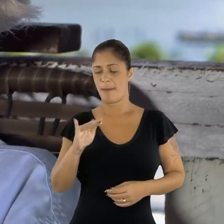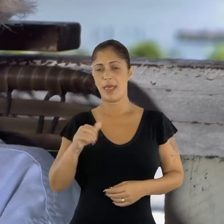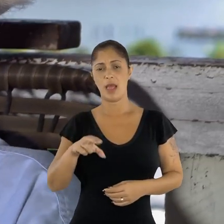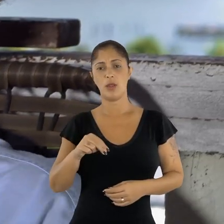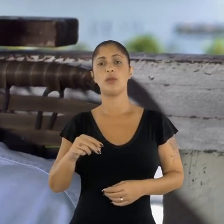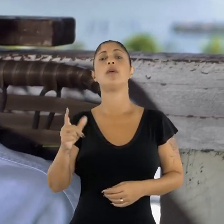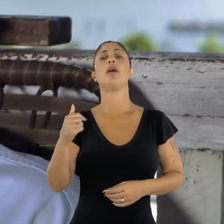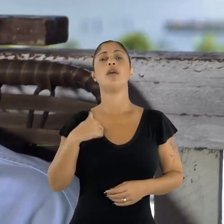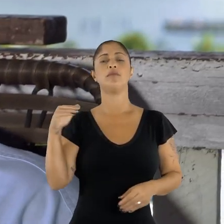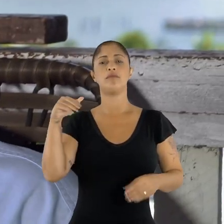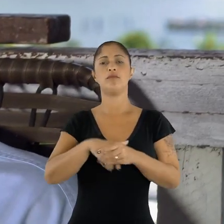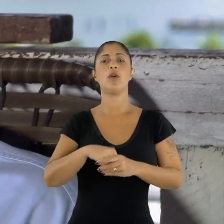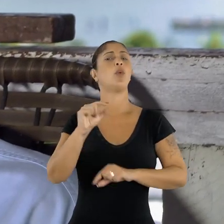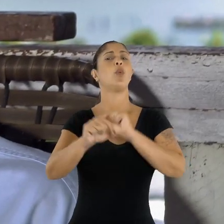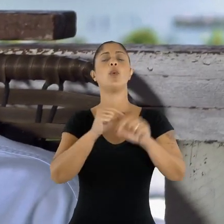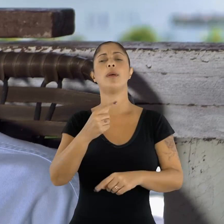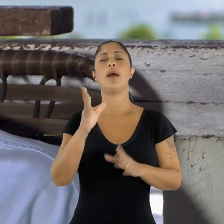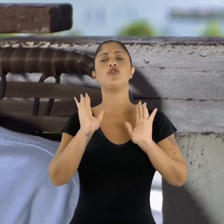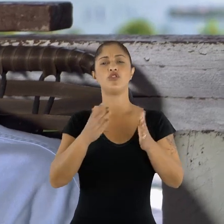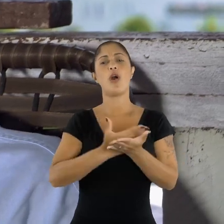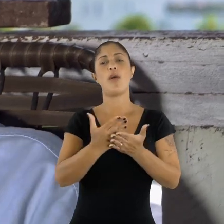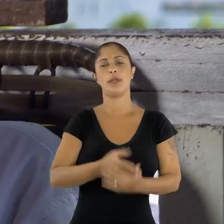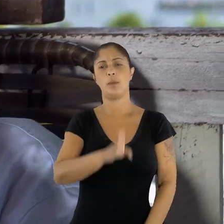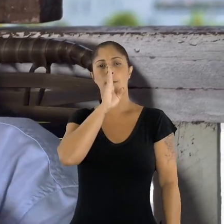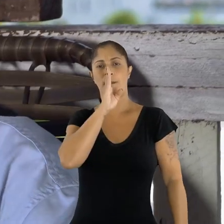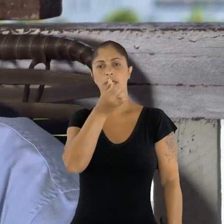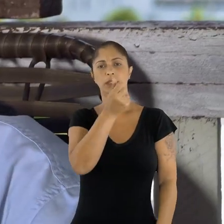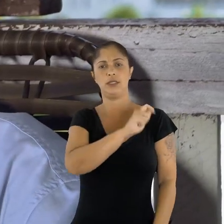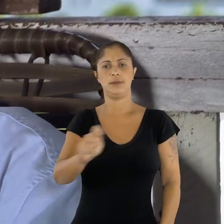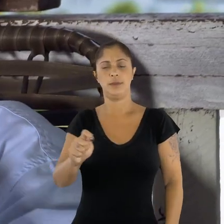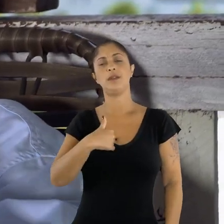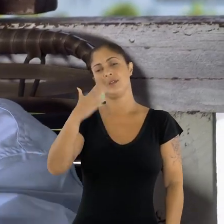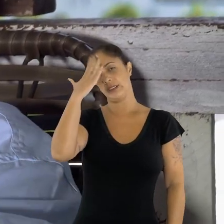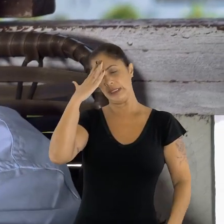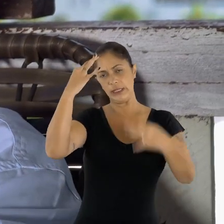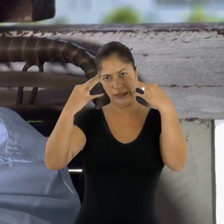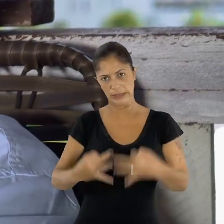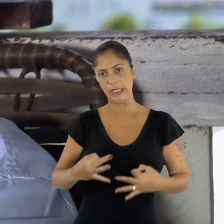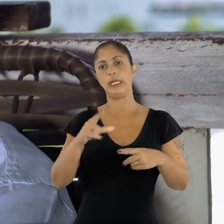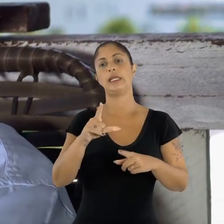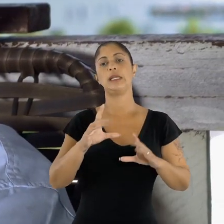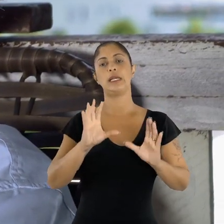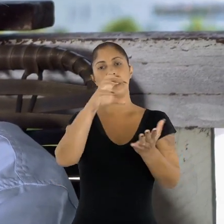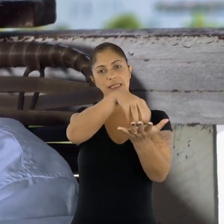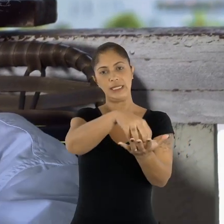um voto de silêncio de 6 meses. Porque a gente tinha certeza que o pessoal nas reuniões do centro ia perguntar, vamos